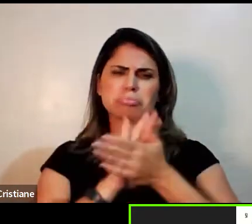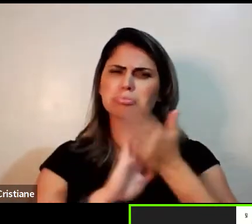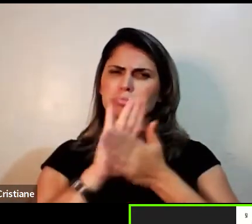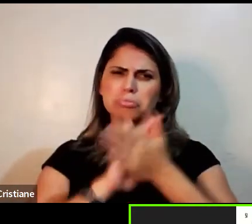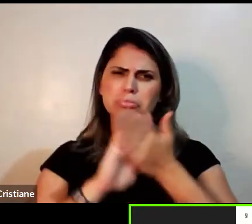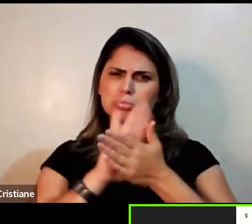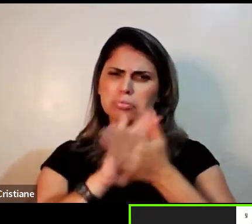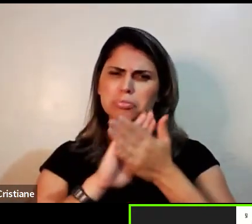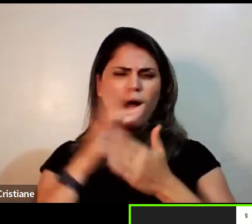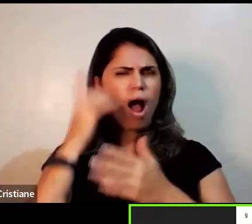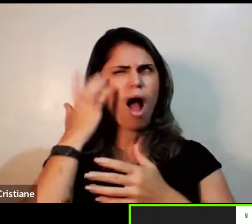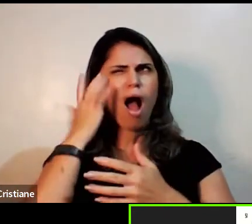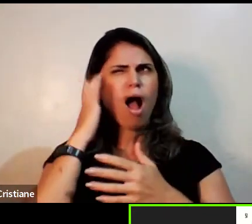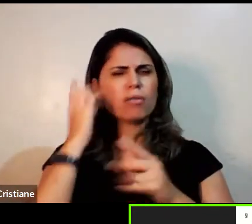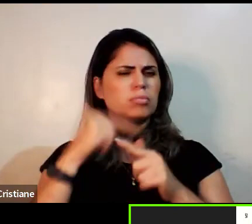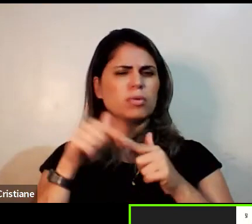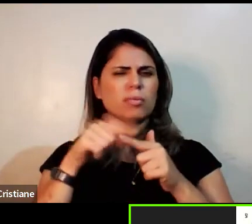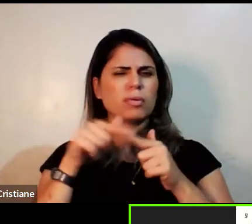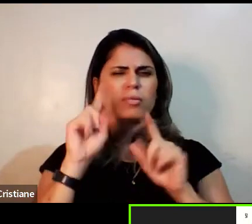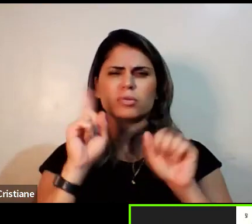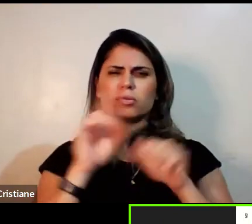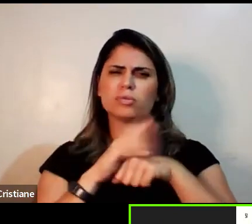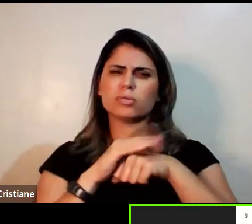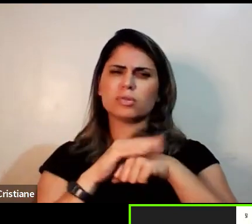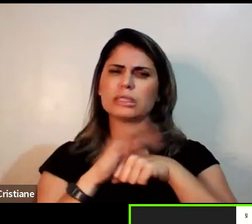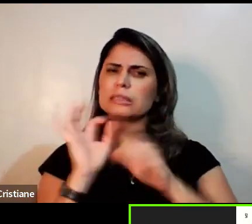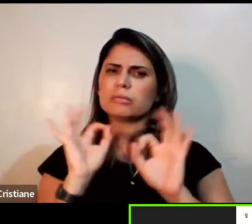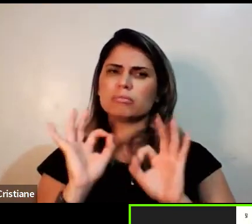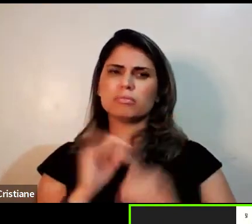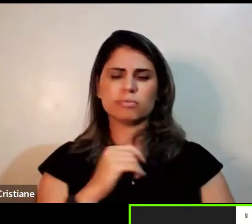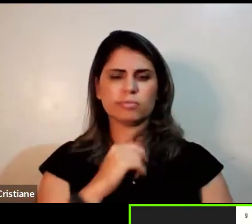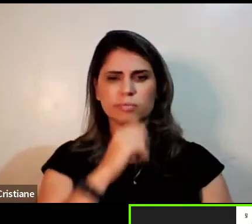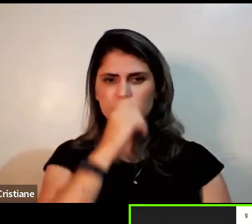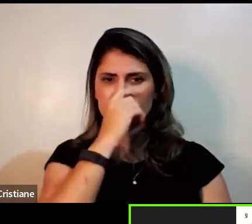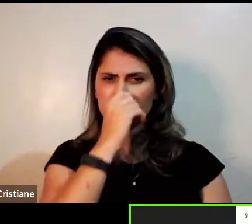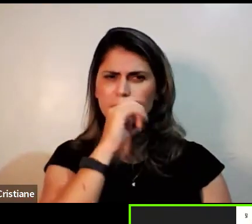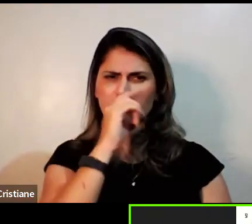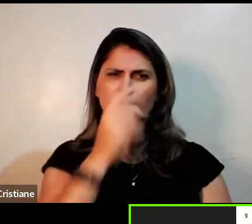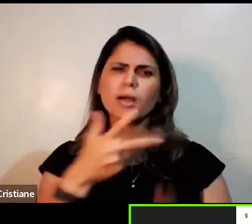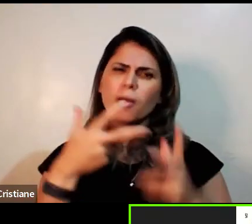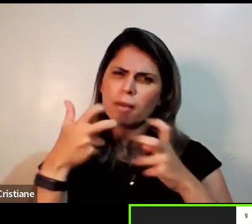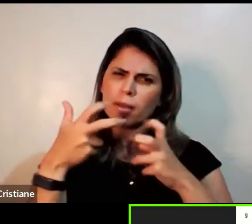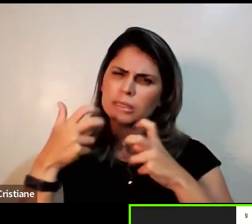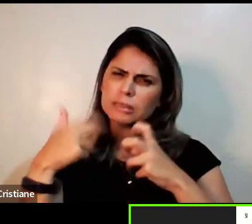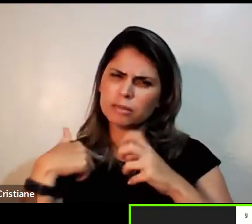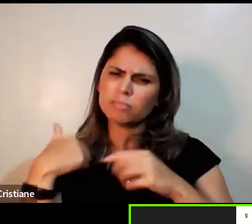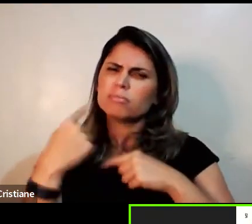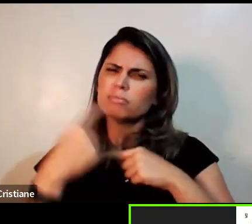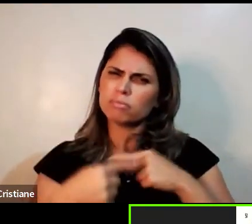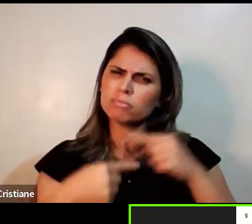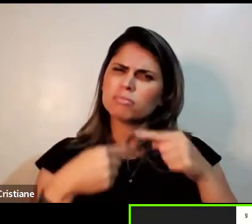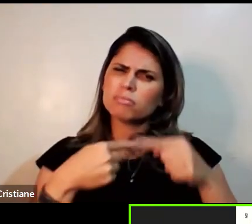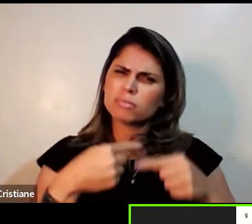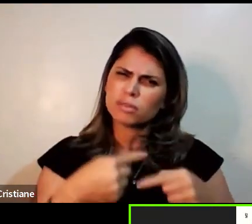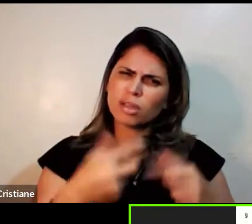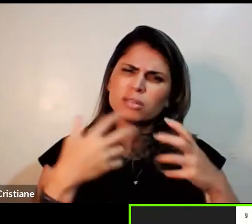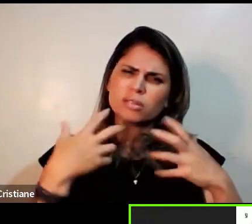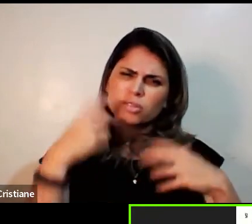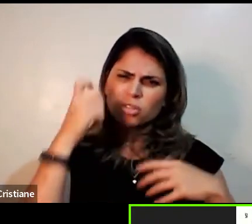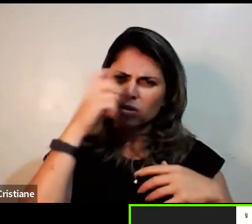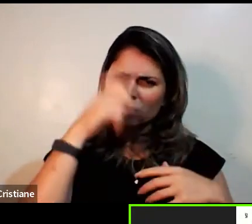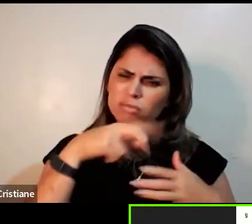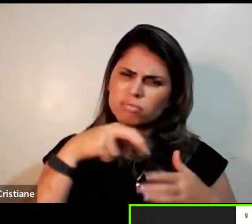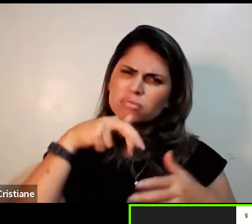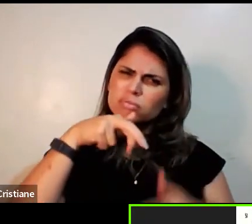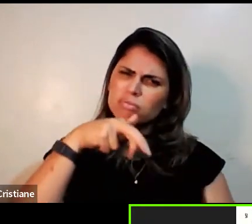tanta importância. Mas daí foi ficando cada dia mais difícil, a perna pesada para andar. Daí eu parei para